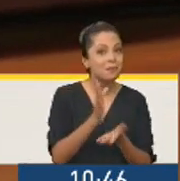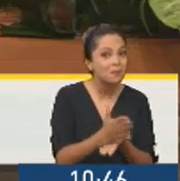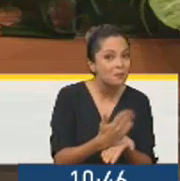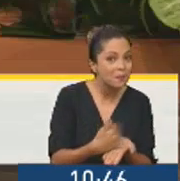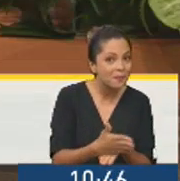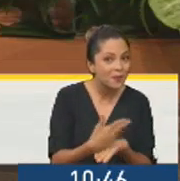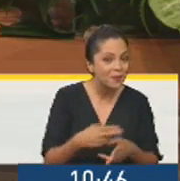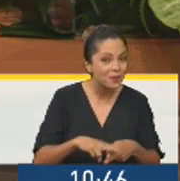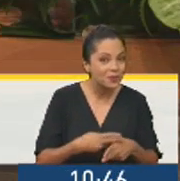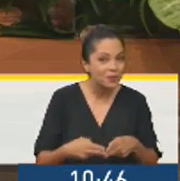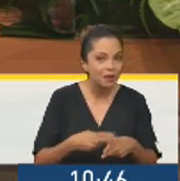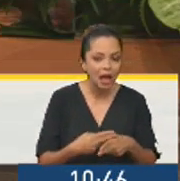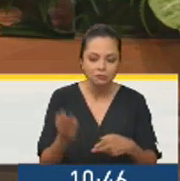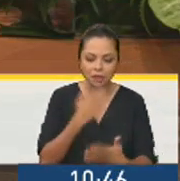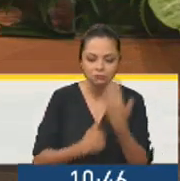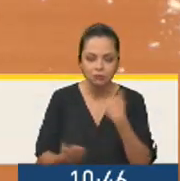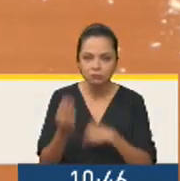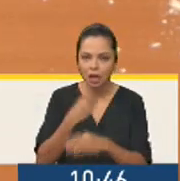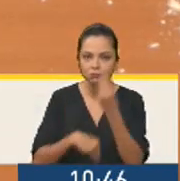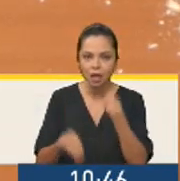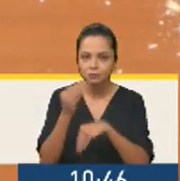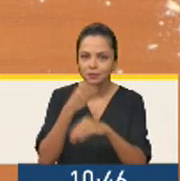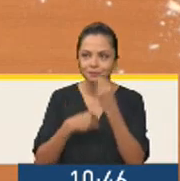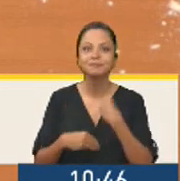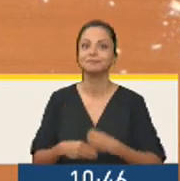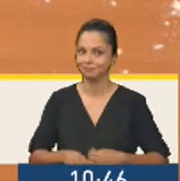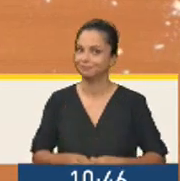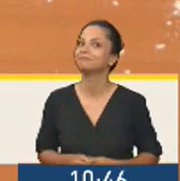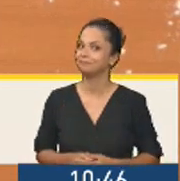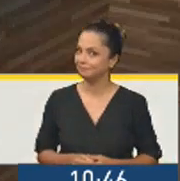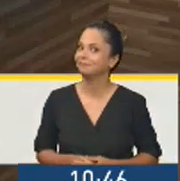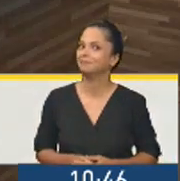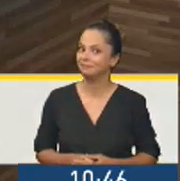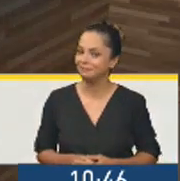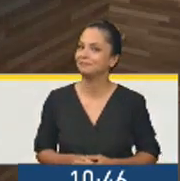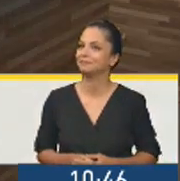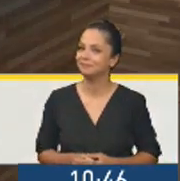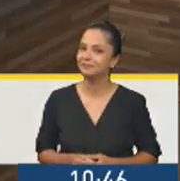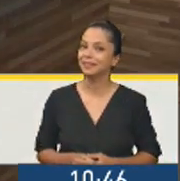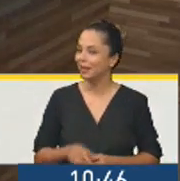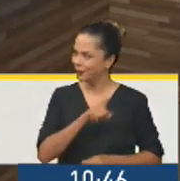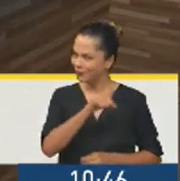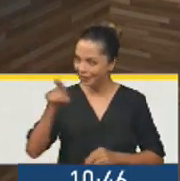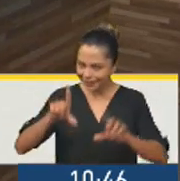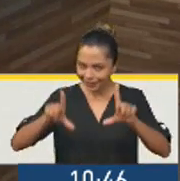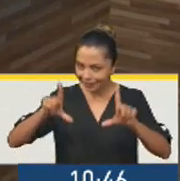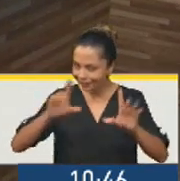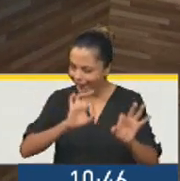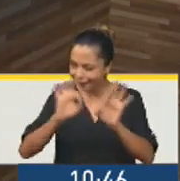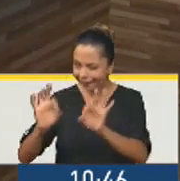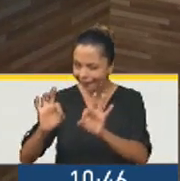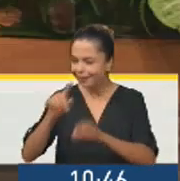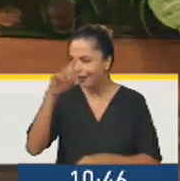e comemos tudo, né, gente, pra variar. E quem tá chegando agora tá aprendendo a fazer piadina, uma